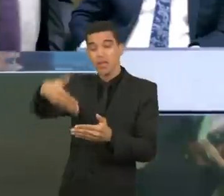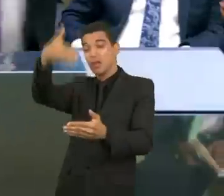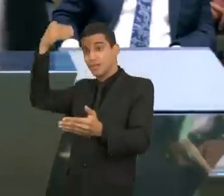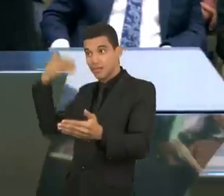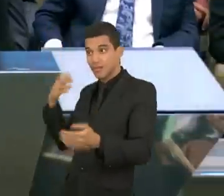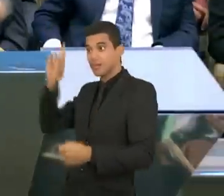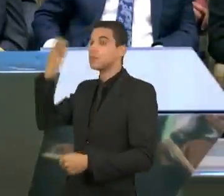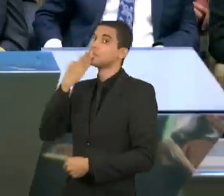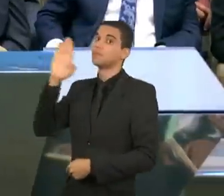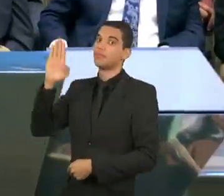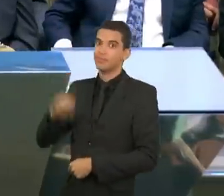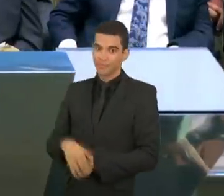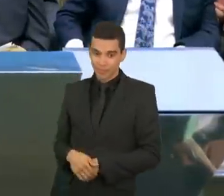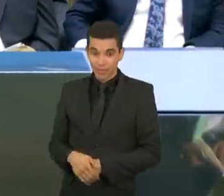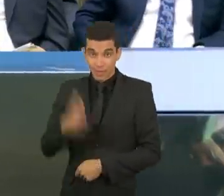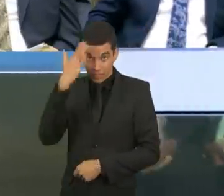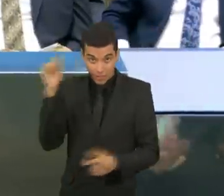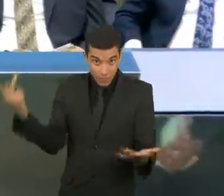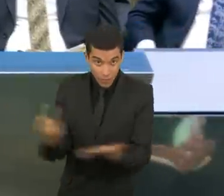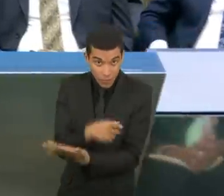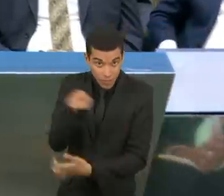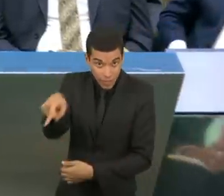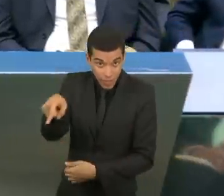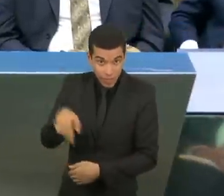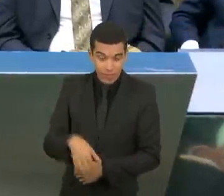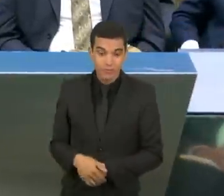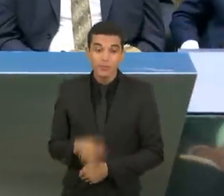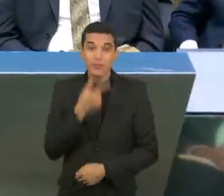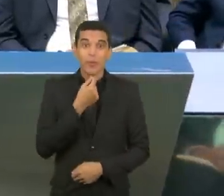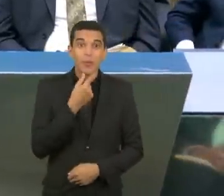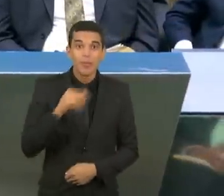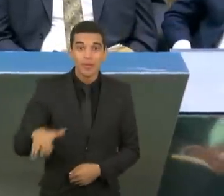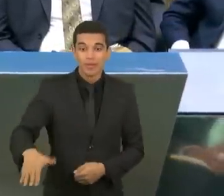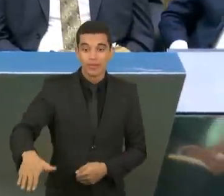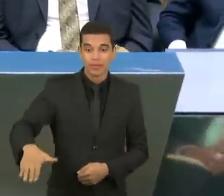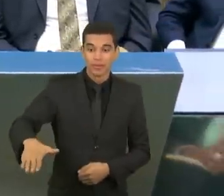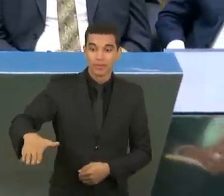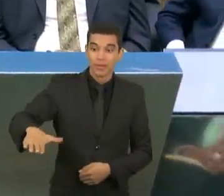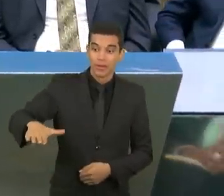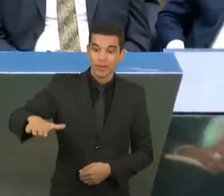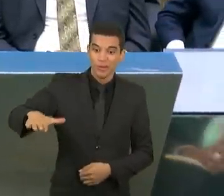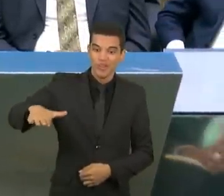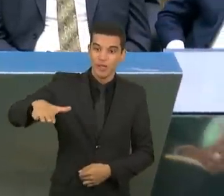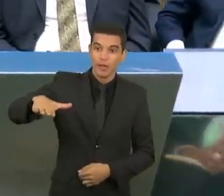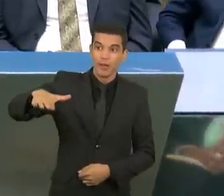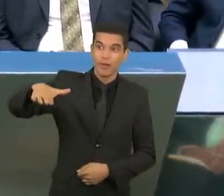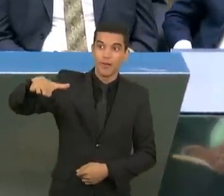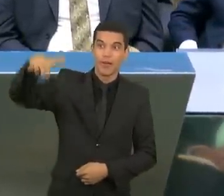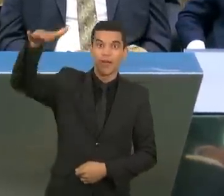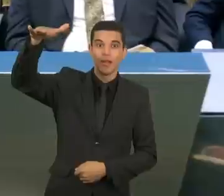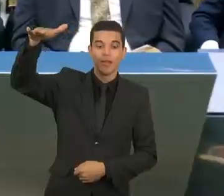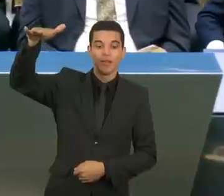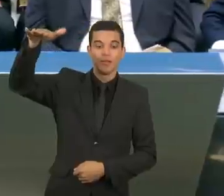sabe o que foi que aconteceu com ele? É que o menino cresceu e se